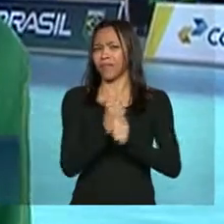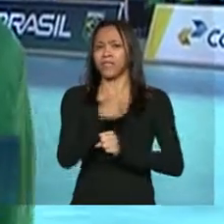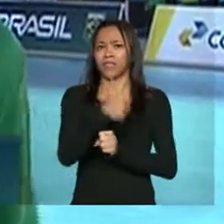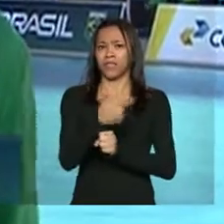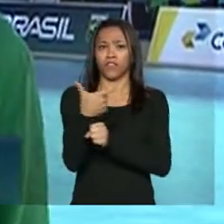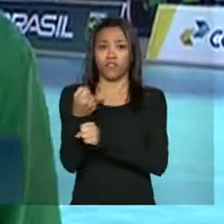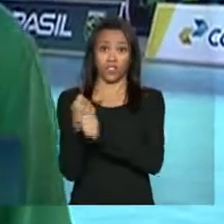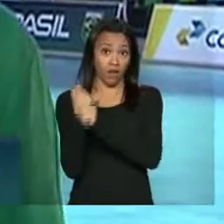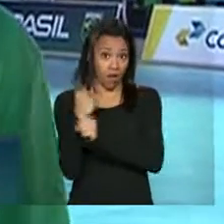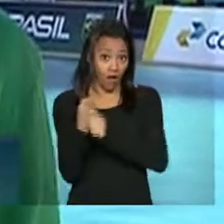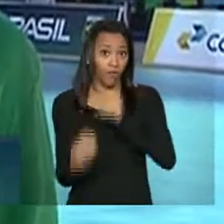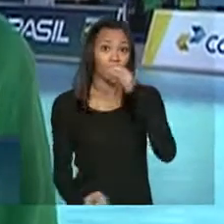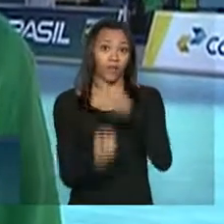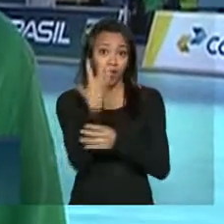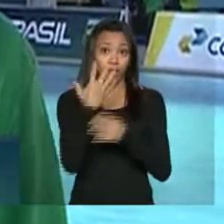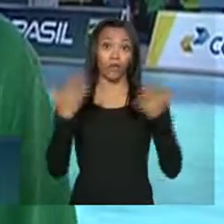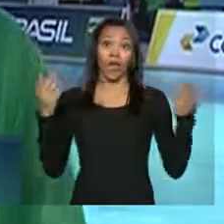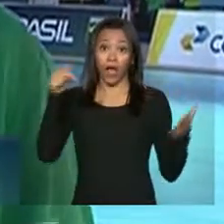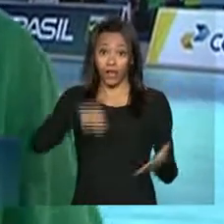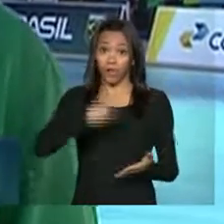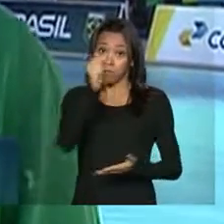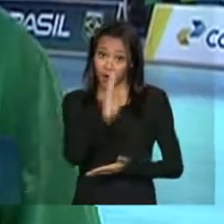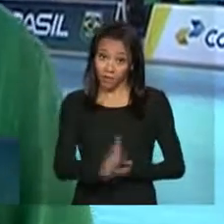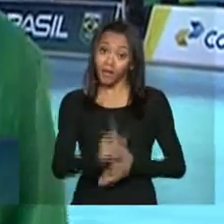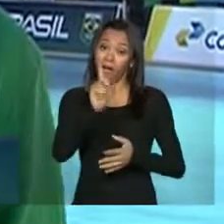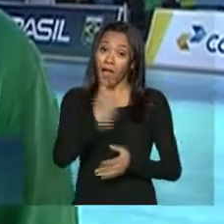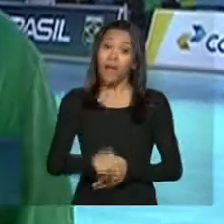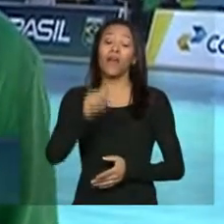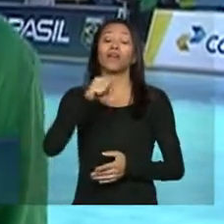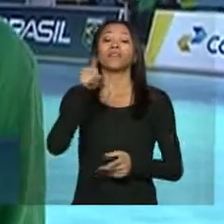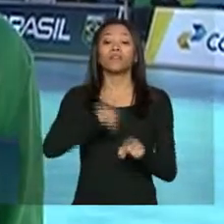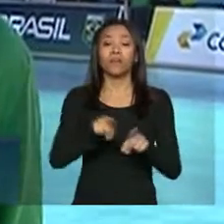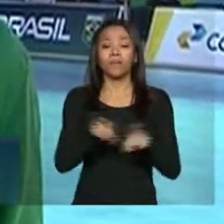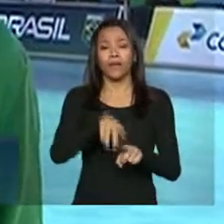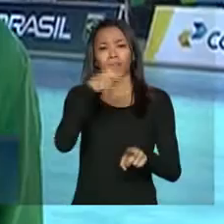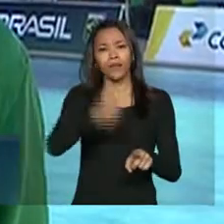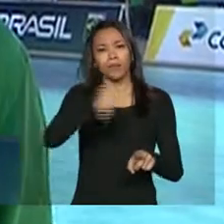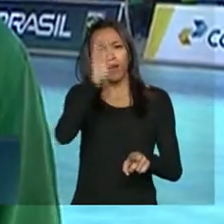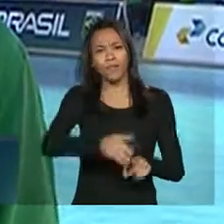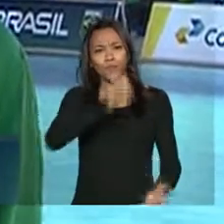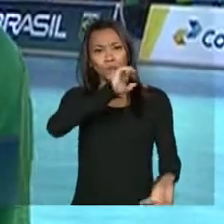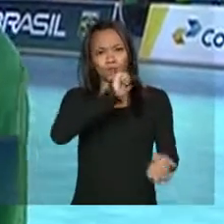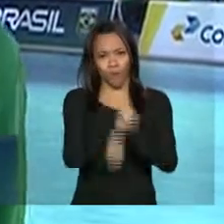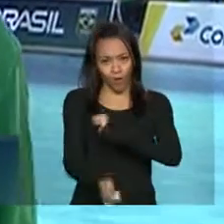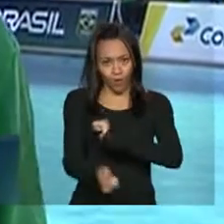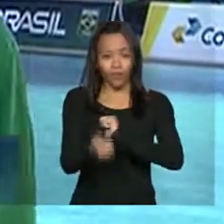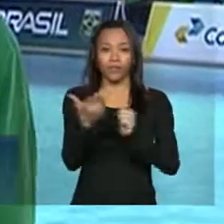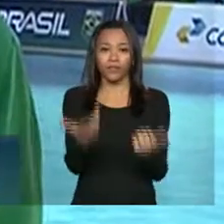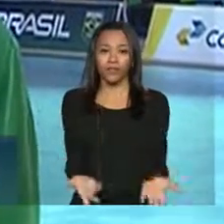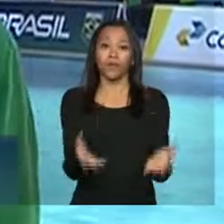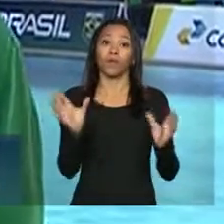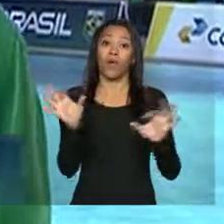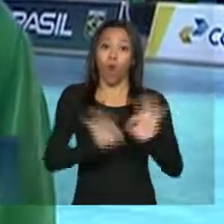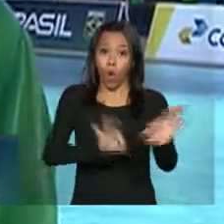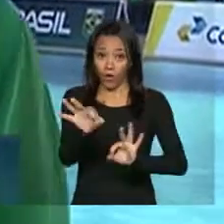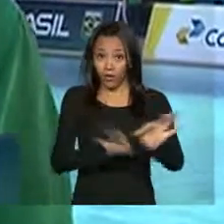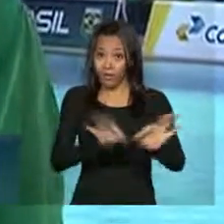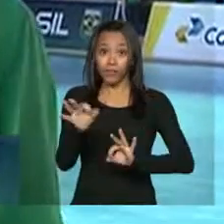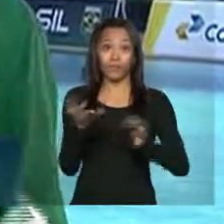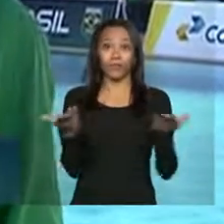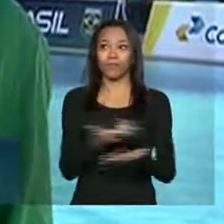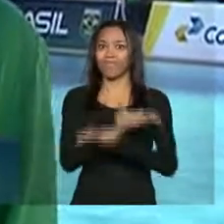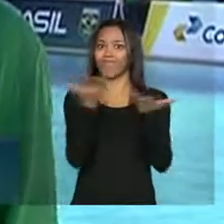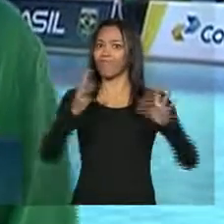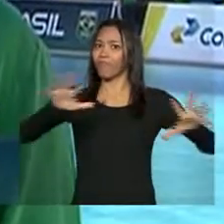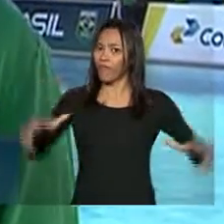aqui no brasil além de ser dia olímpico também o dia nacional do esporte eo comitê olímpico brasileiro organizou uma verdadeira